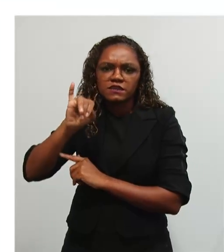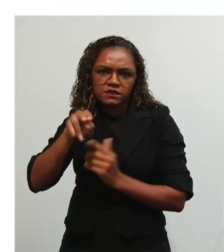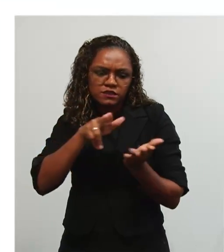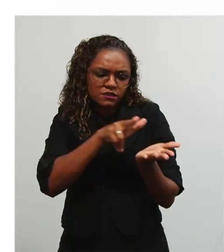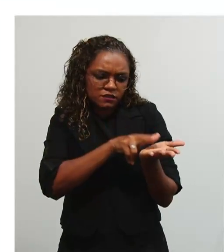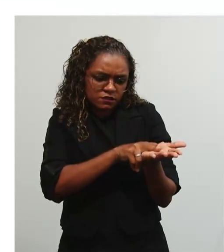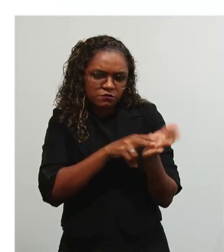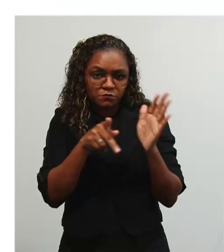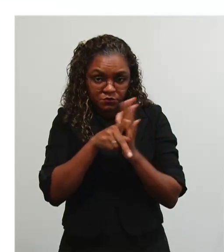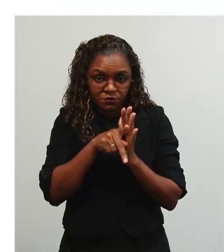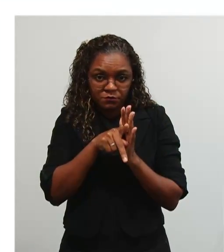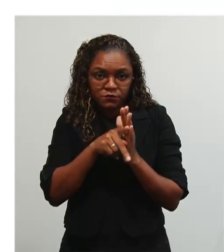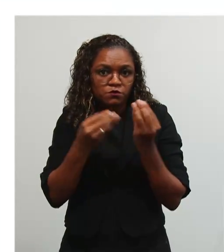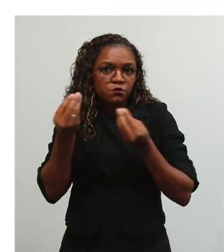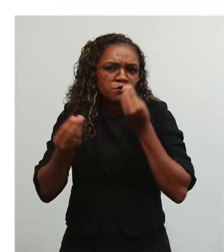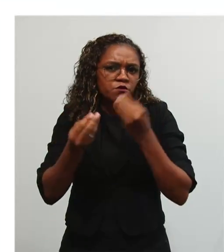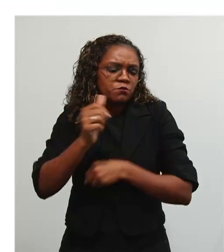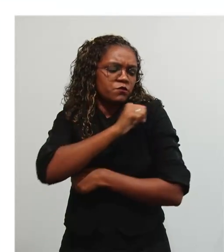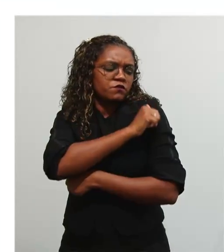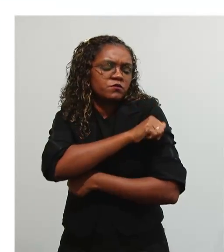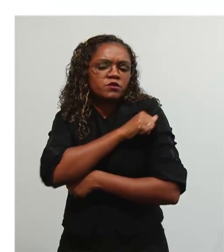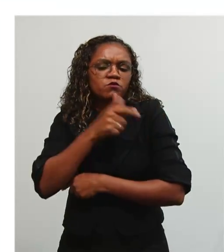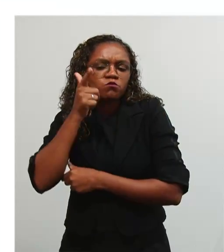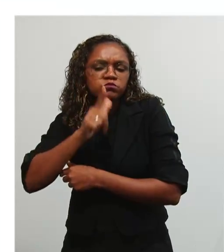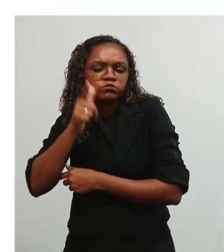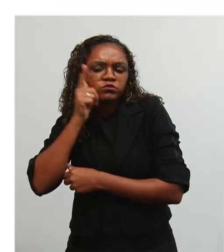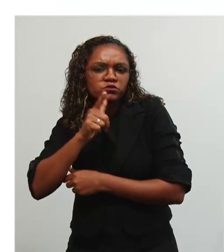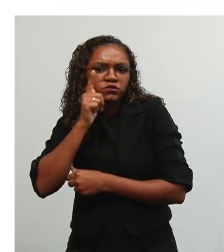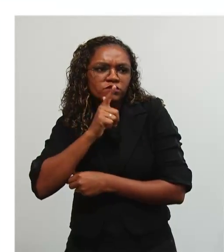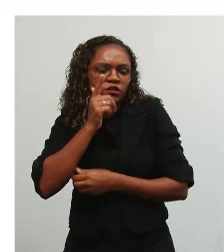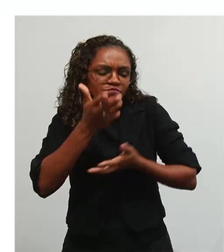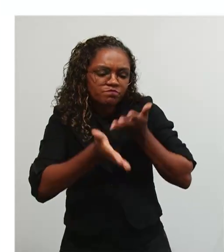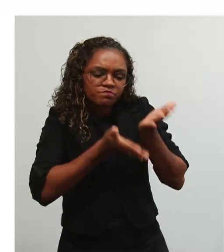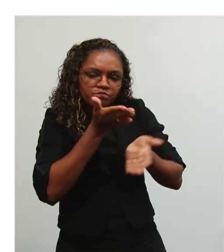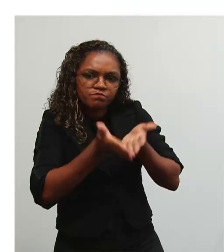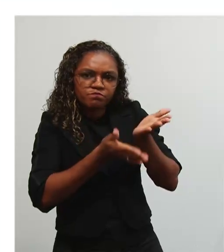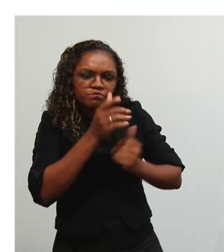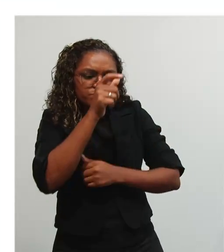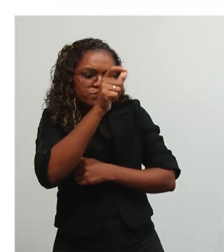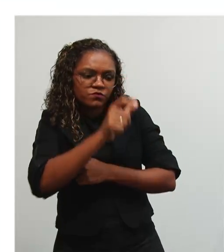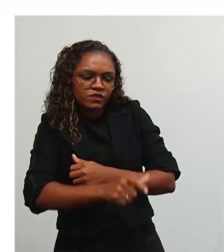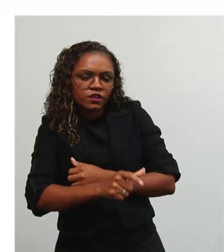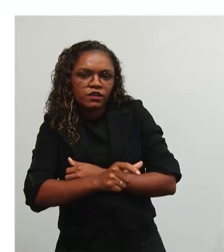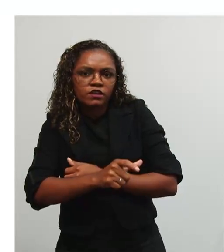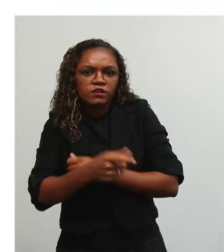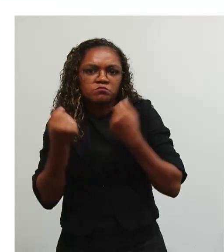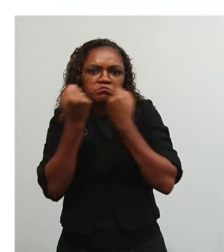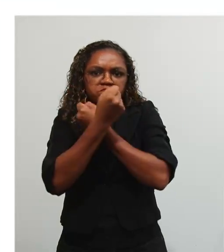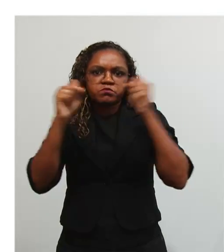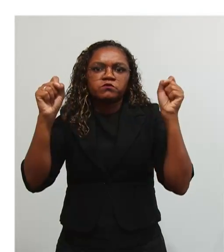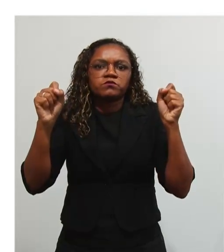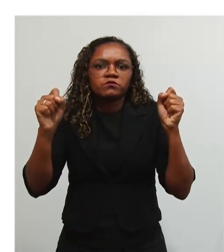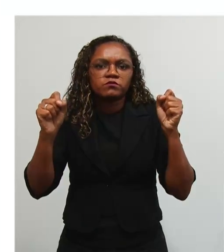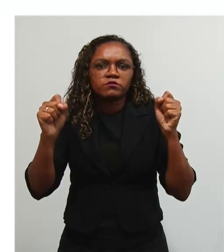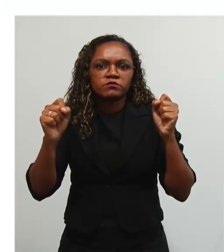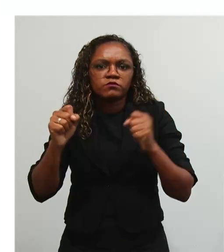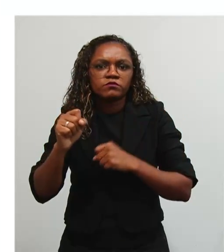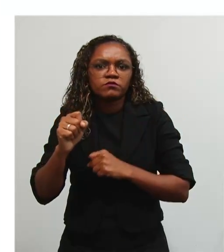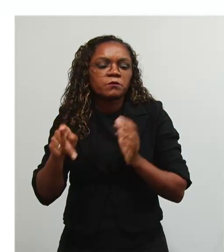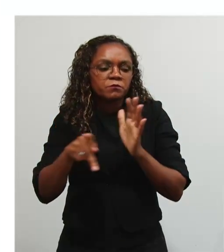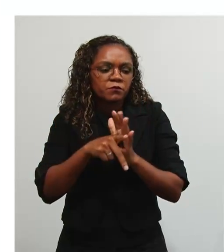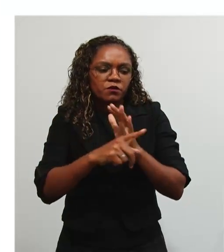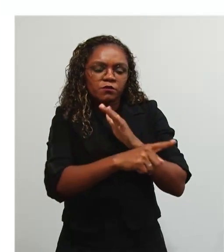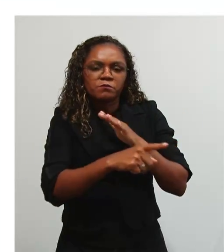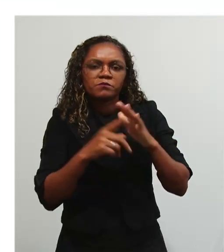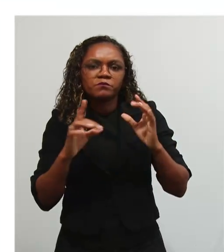Mas claro que ela precisa ser delimitada a que UTIs você vai pesquisar, né? As UTIs de Porto